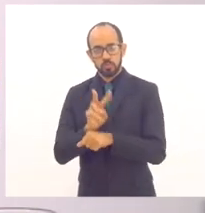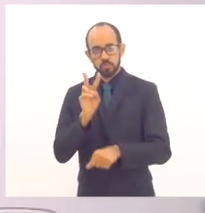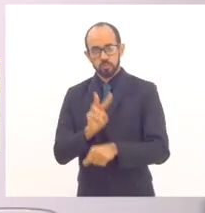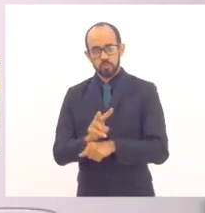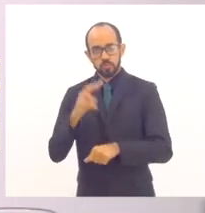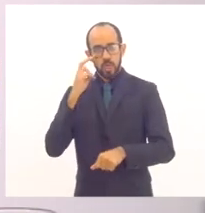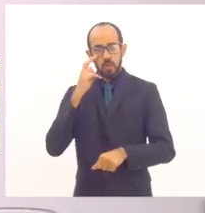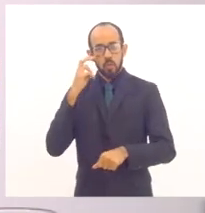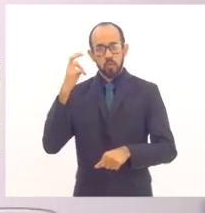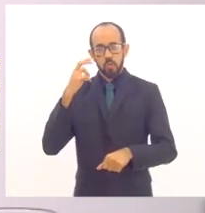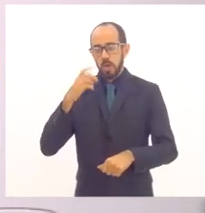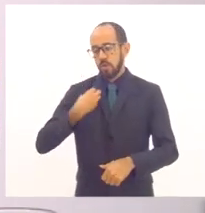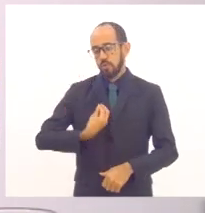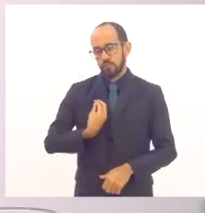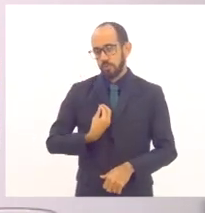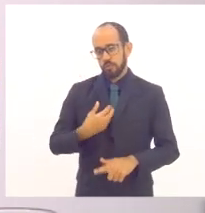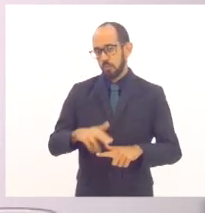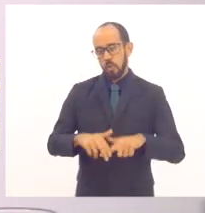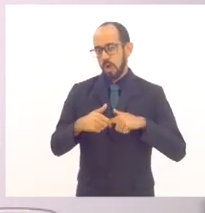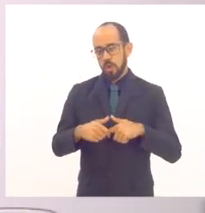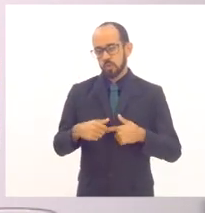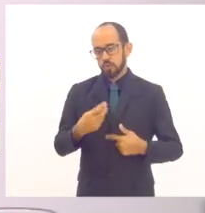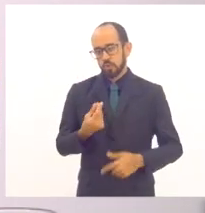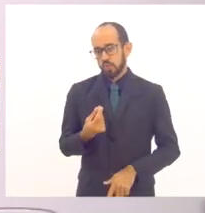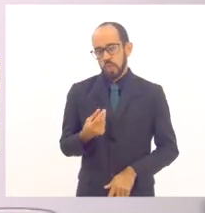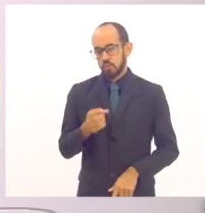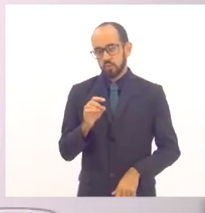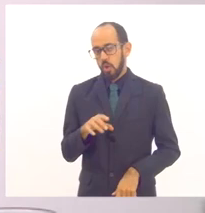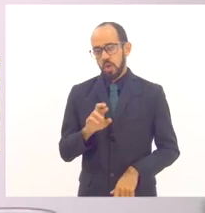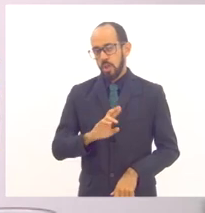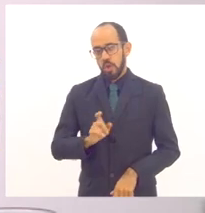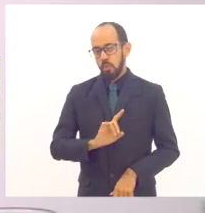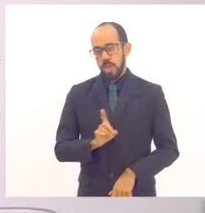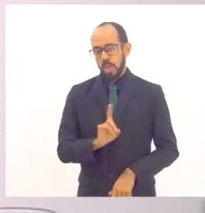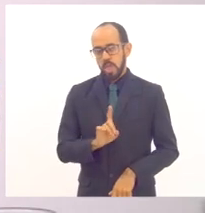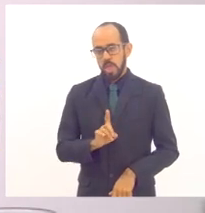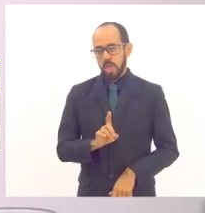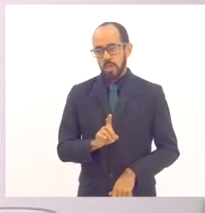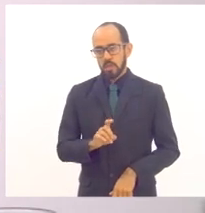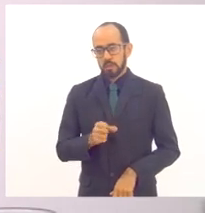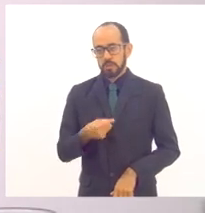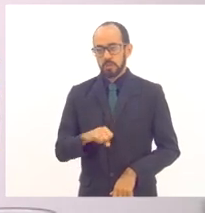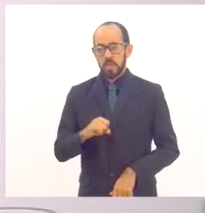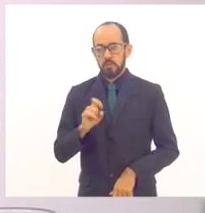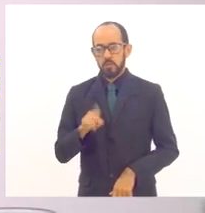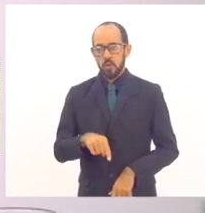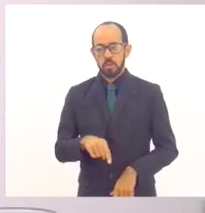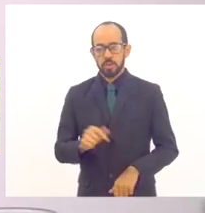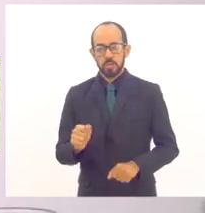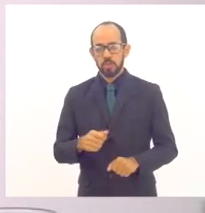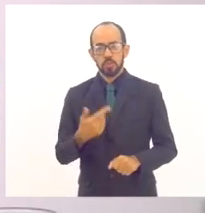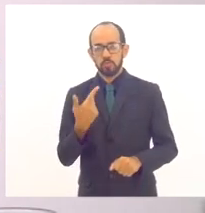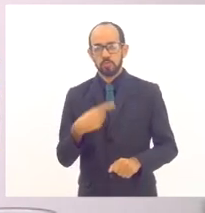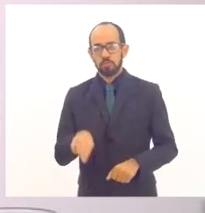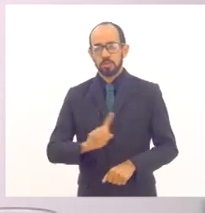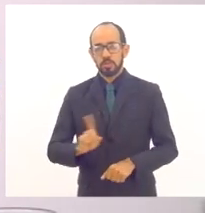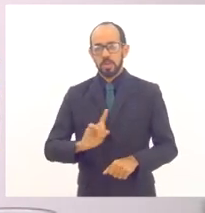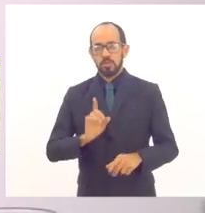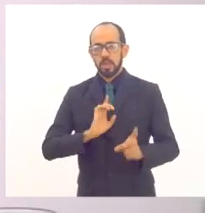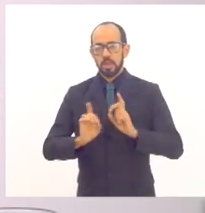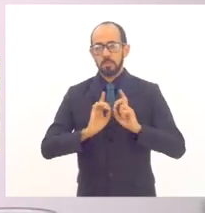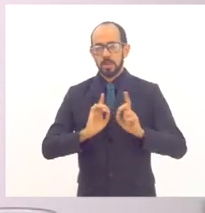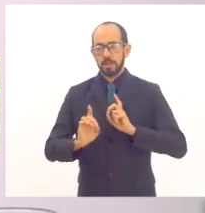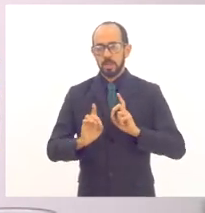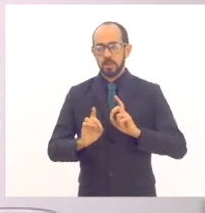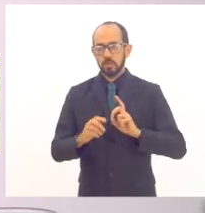não vive pelo dinheiro, porque se fosse, né, acho que a gente nem estaria aqui debatendo tantas questões de